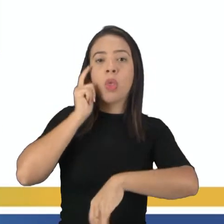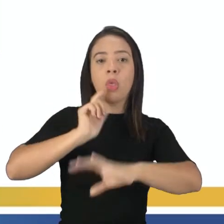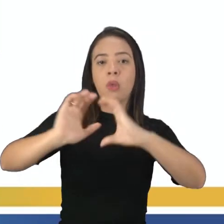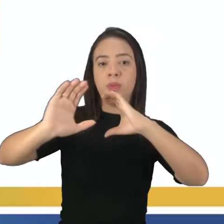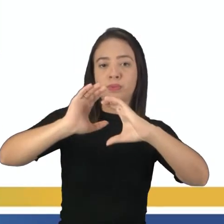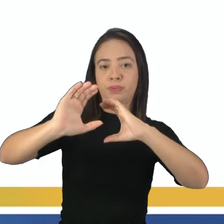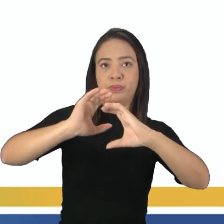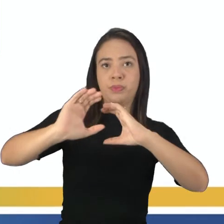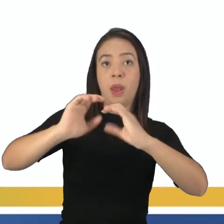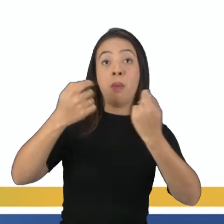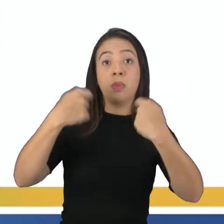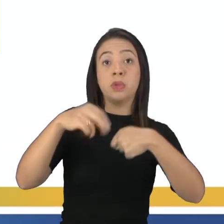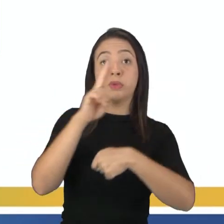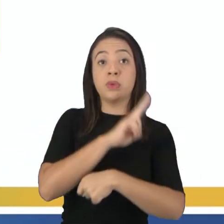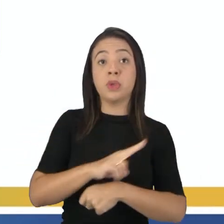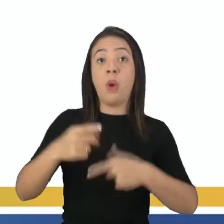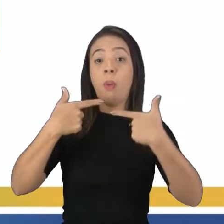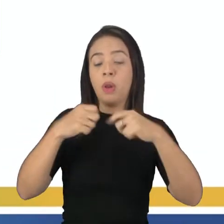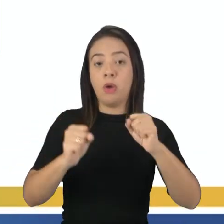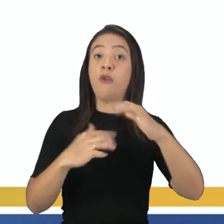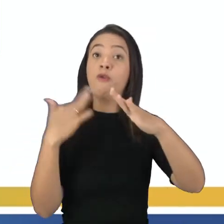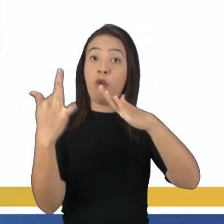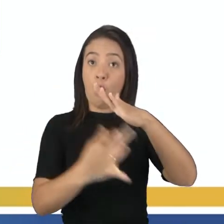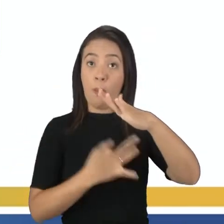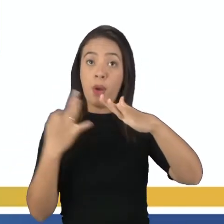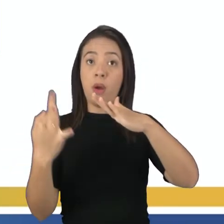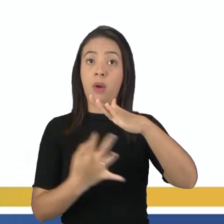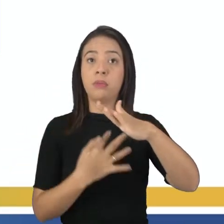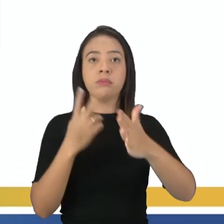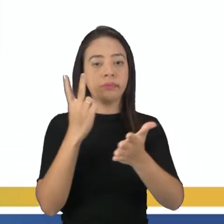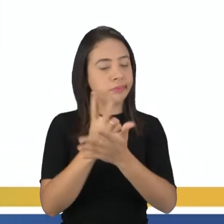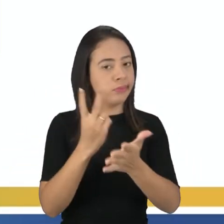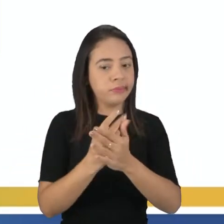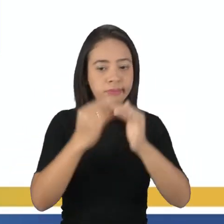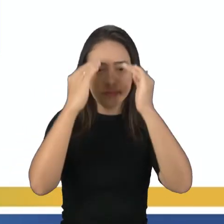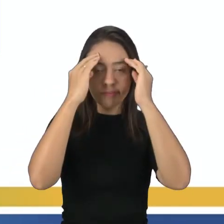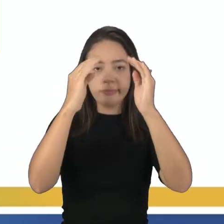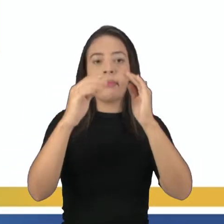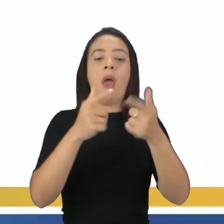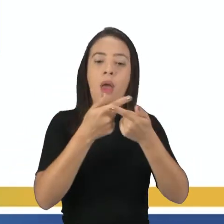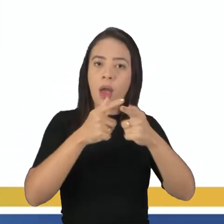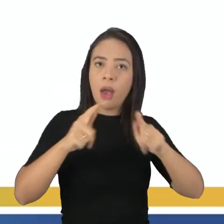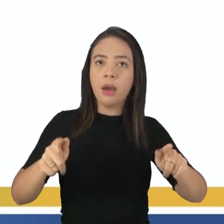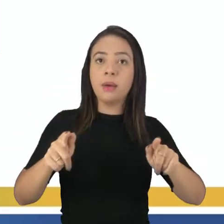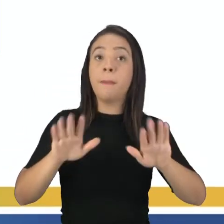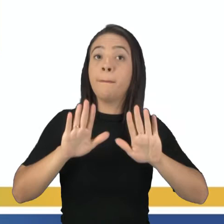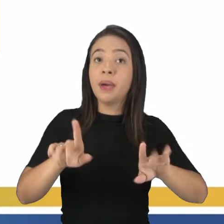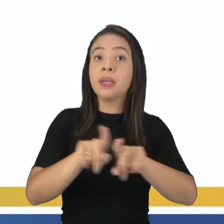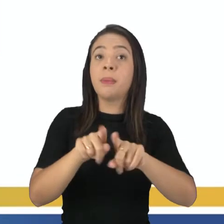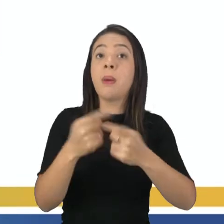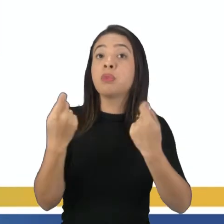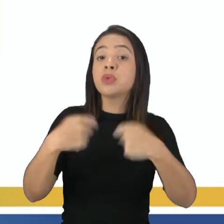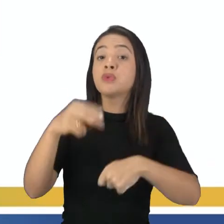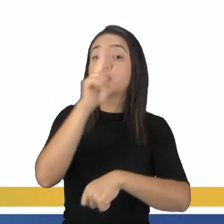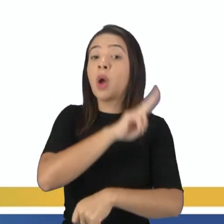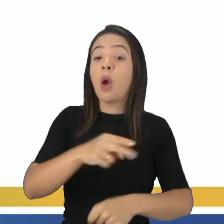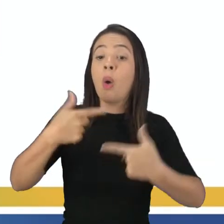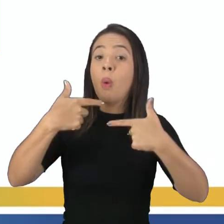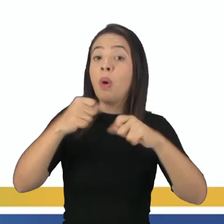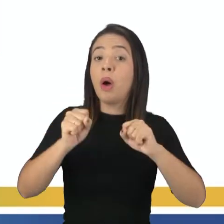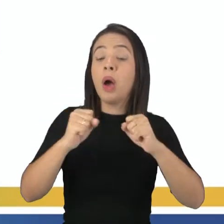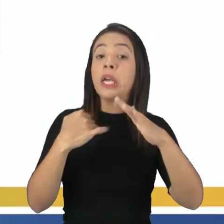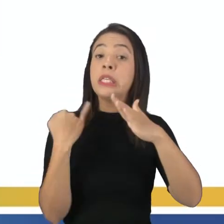comunicarmos. Podemos utilizar uma linguagem mais formal, que segue as regras da gramática normativa, mas também usamos uma